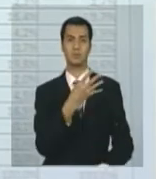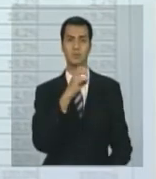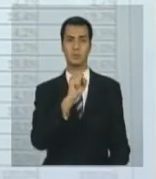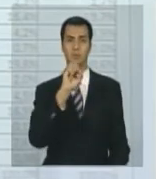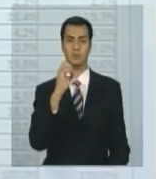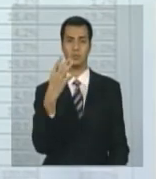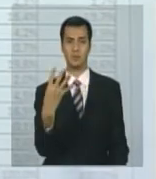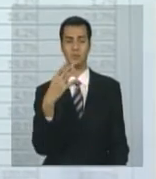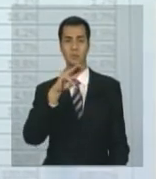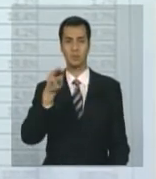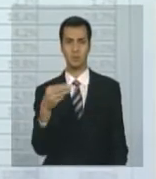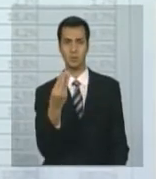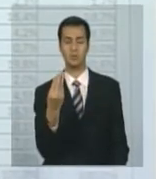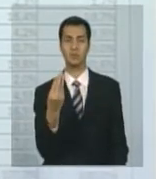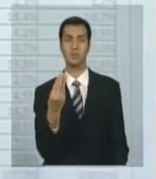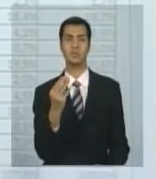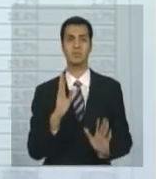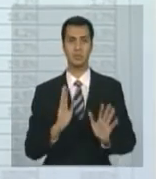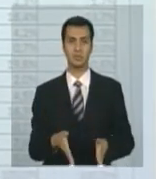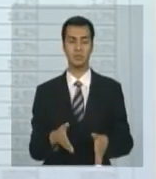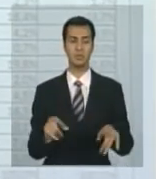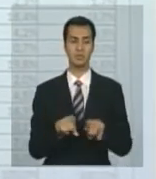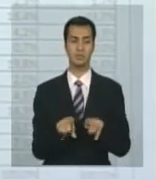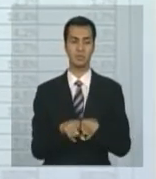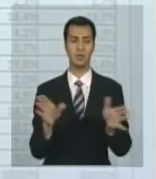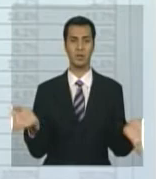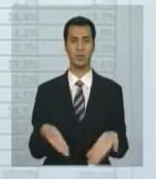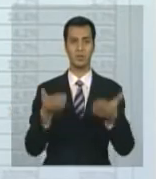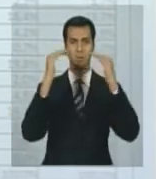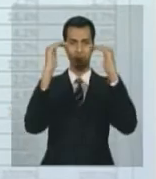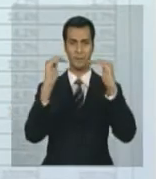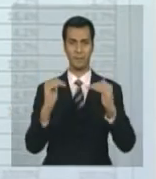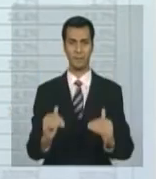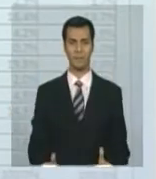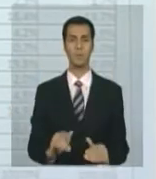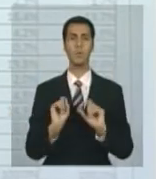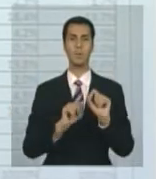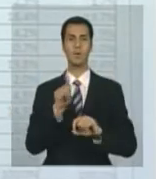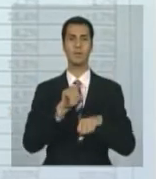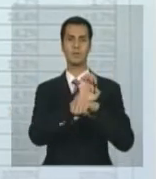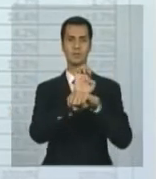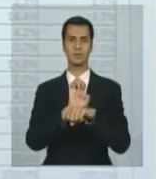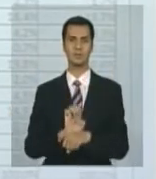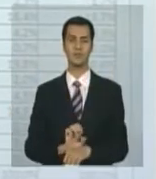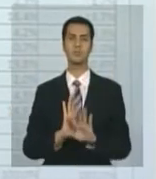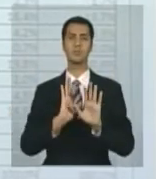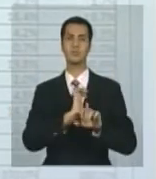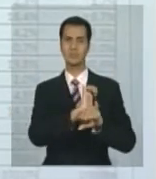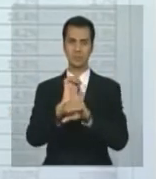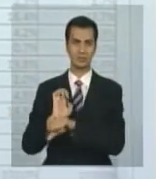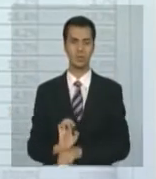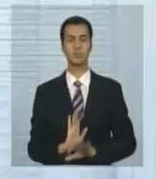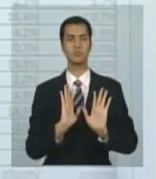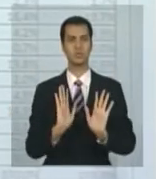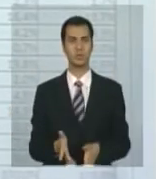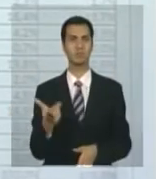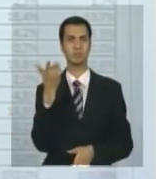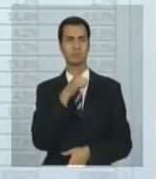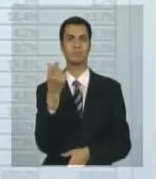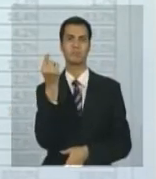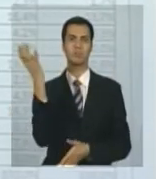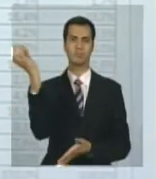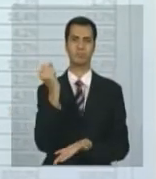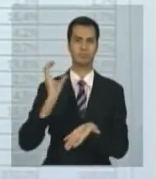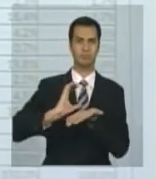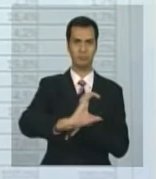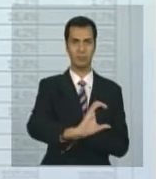milhões e temos aqui a relação dos estados que foram contemplados. E nós podemos pegar os estados que